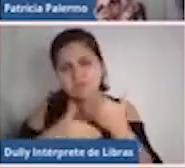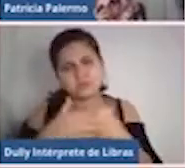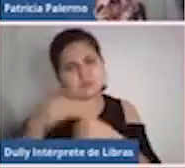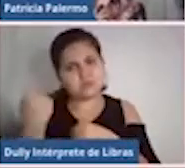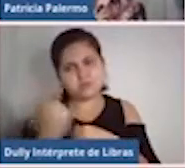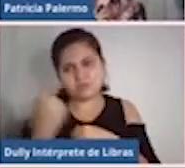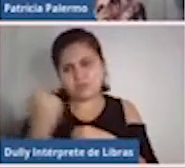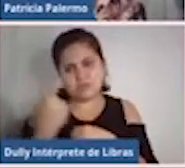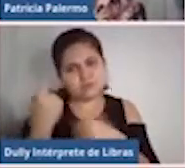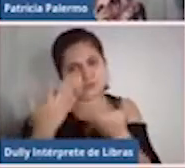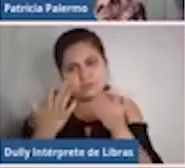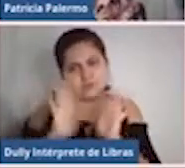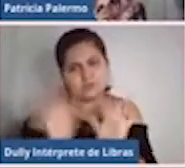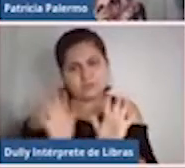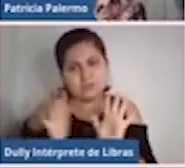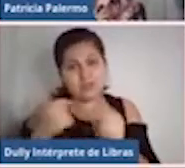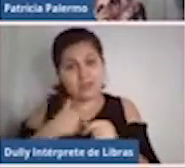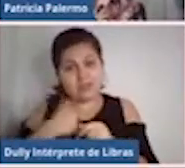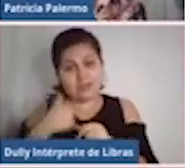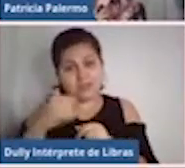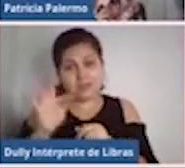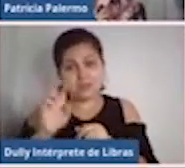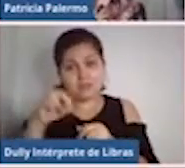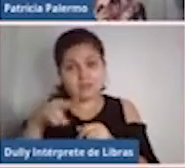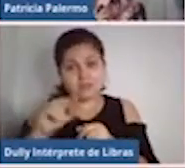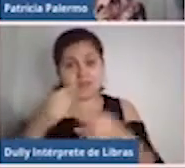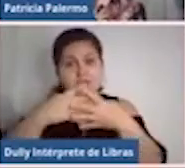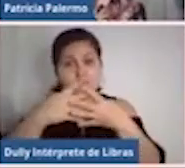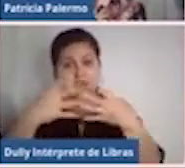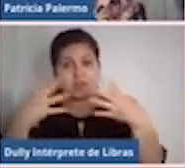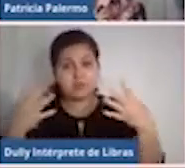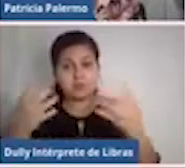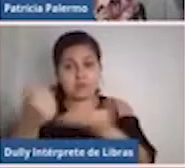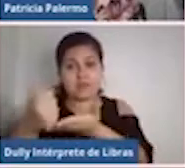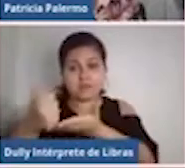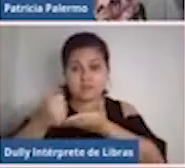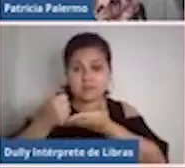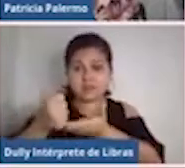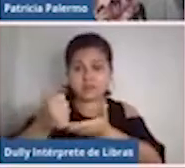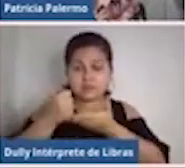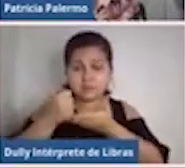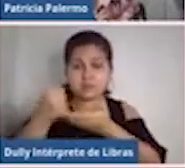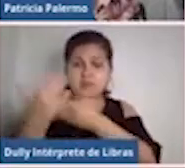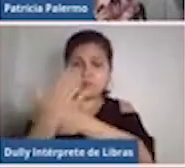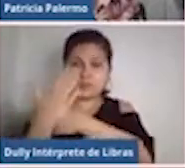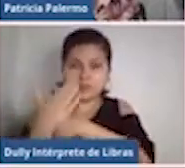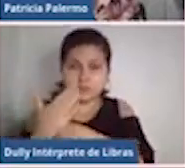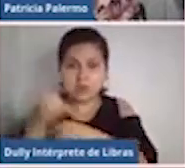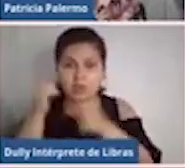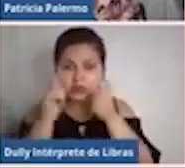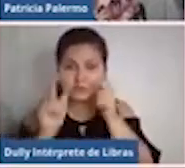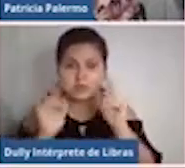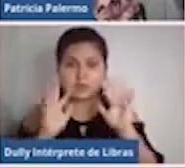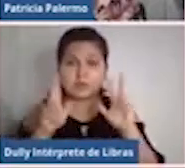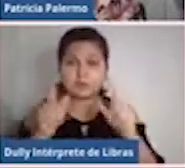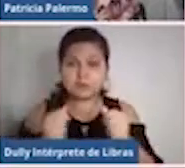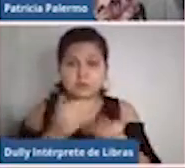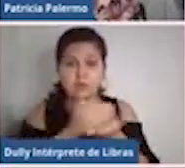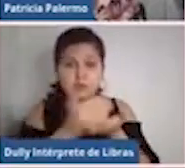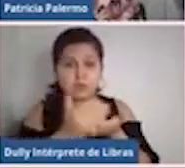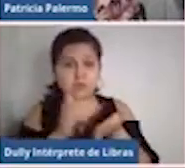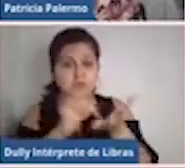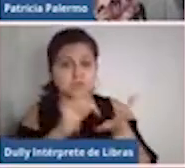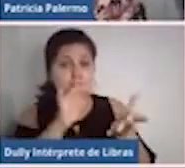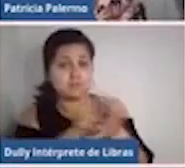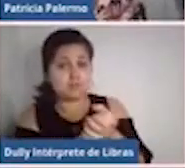não dou conta, Fernanda. Eu tenho uma rede de apoio que me ajuda a dar conta, né? Começando pelo meu